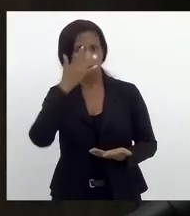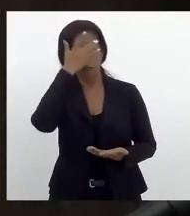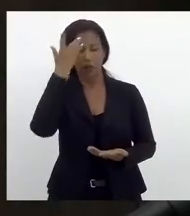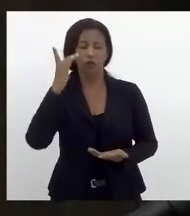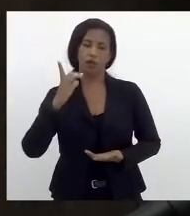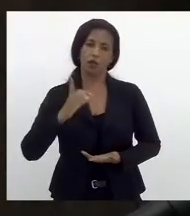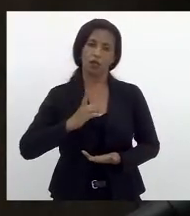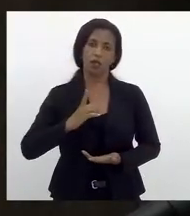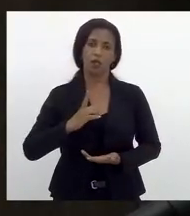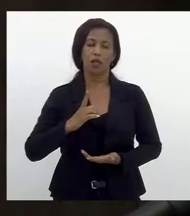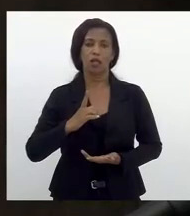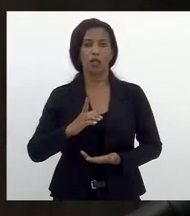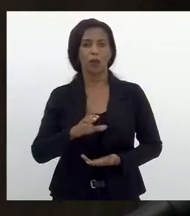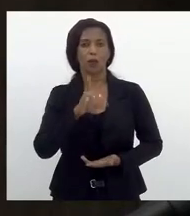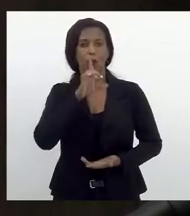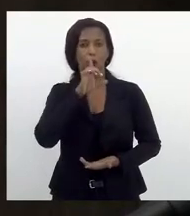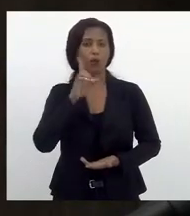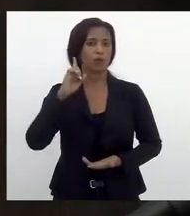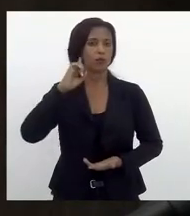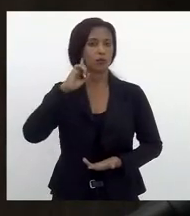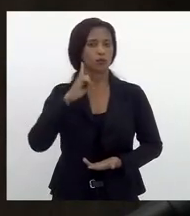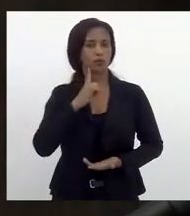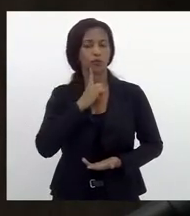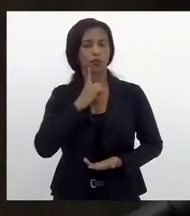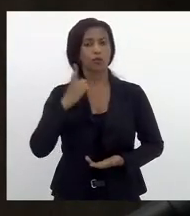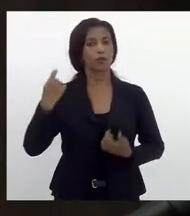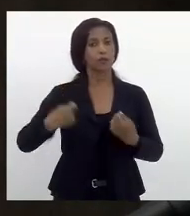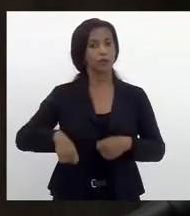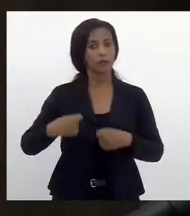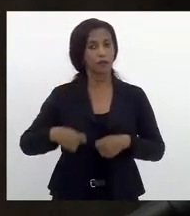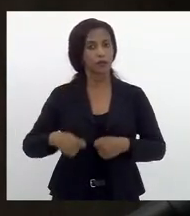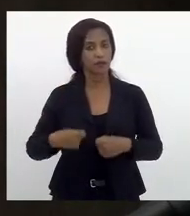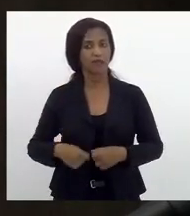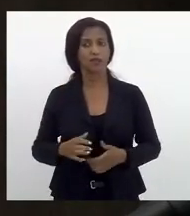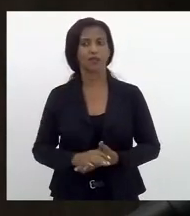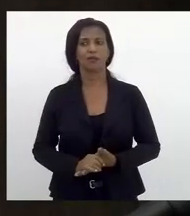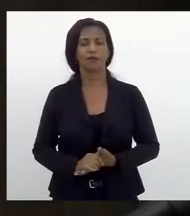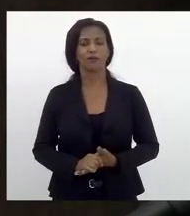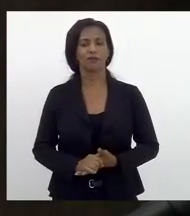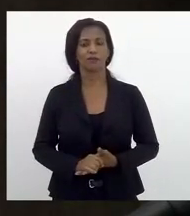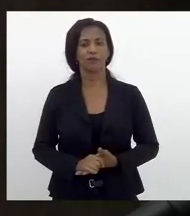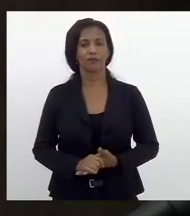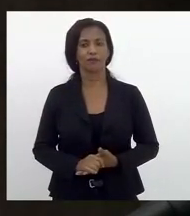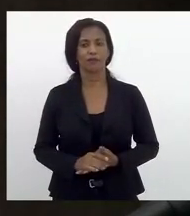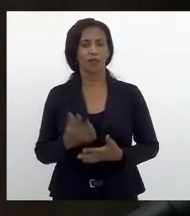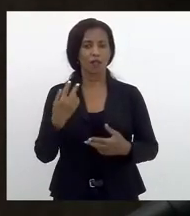são mudas também, surdas, e que precisam, né, desse